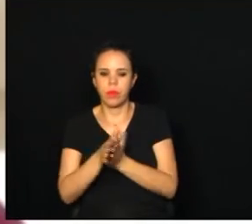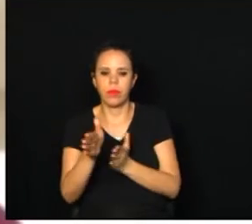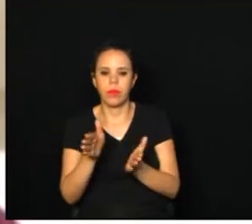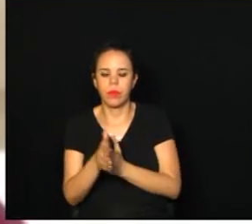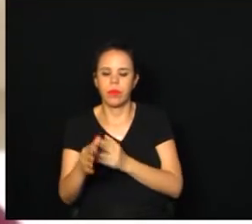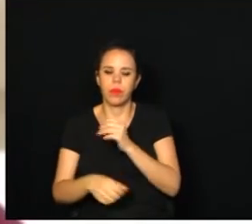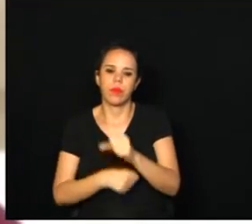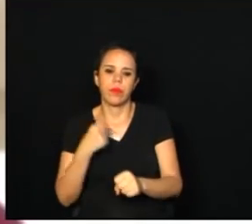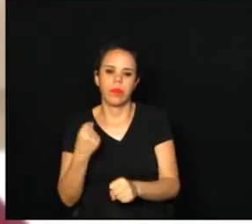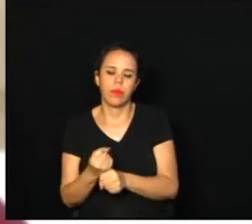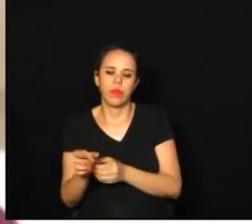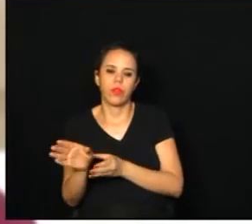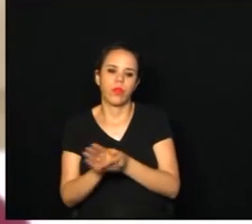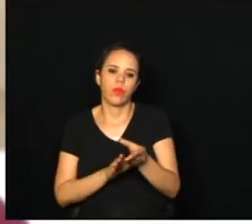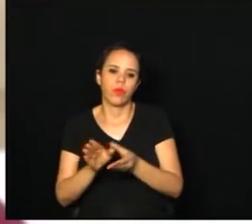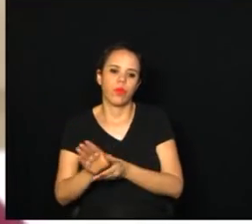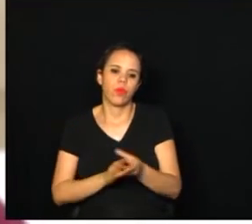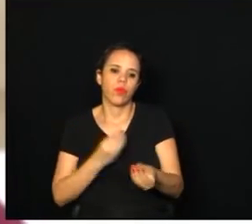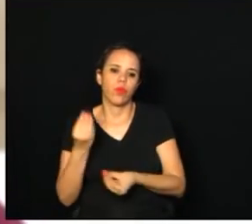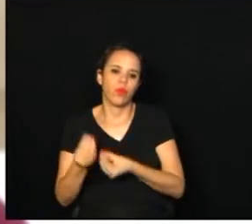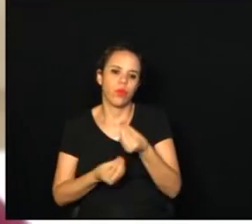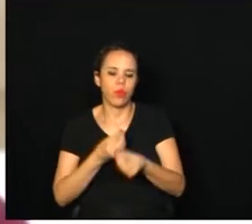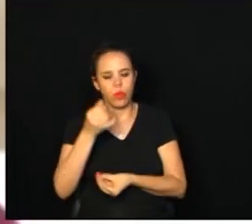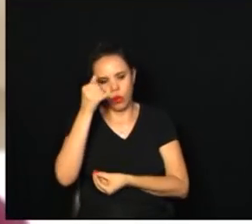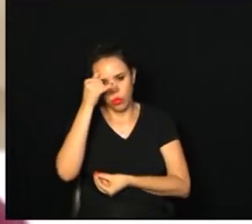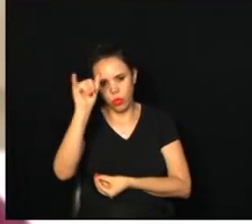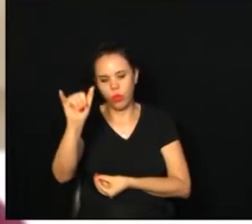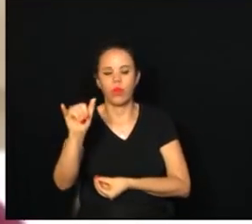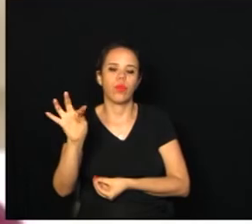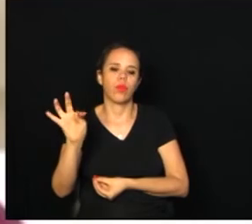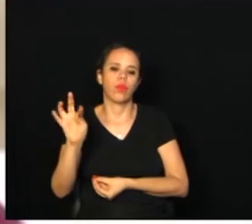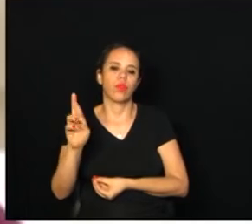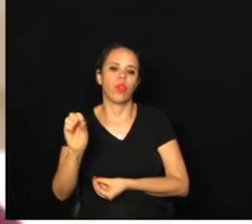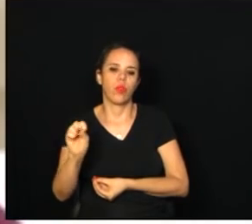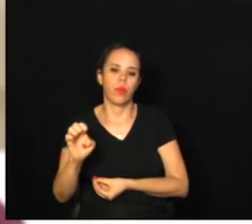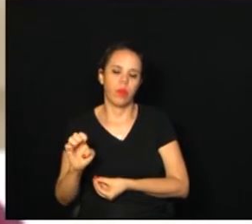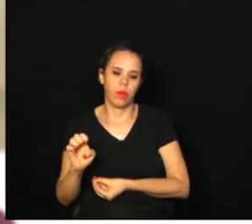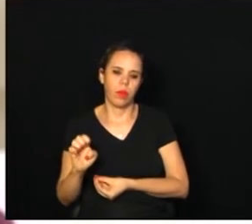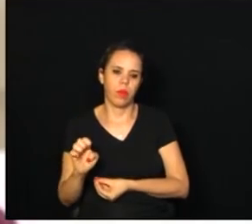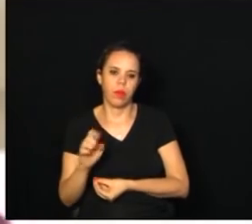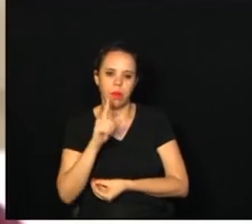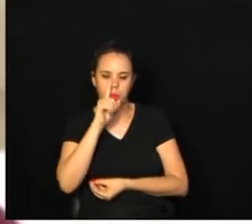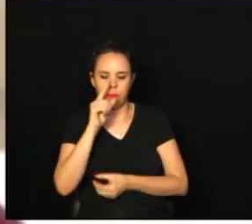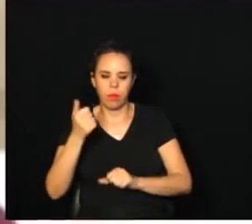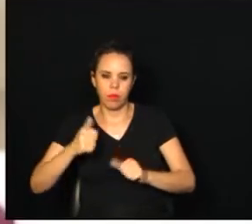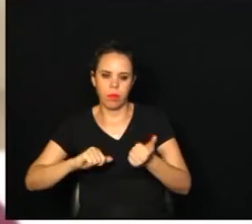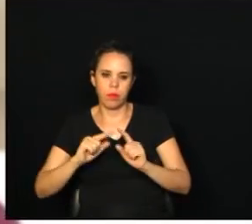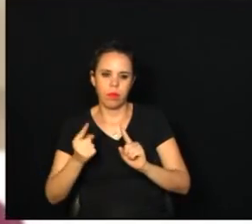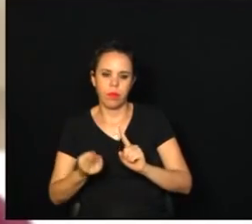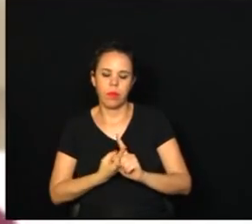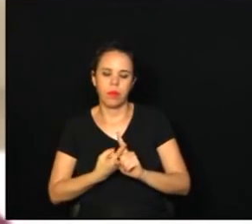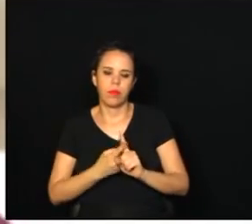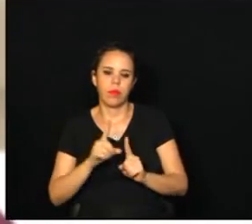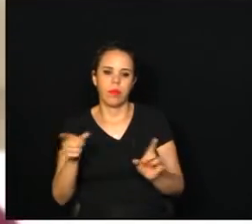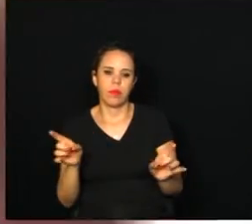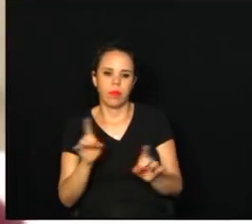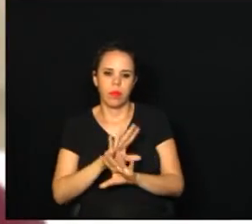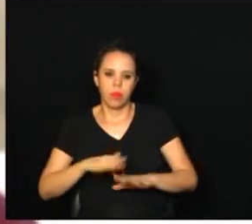investigadas ainda, porque não vai ser qualquer anticoncepcional que elas vão poder usar, né, Viviane? Porque lembrar que